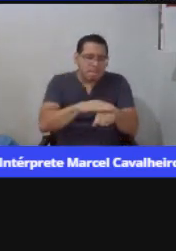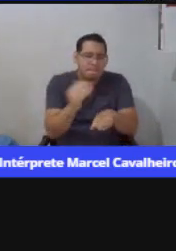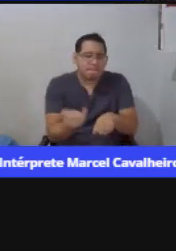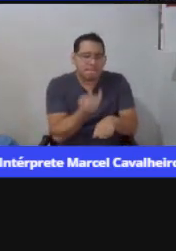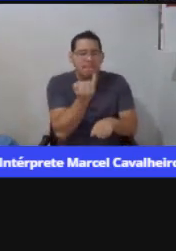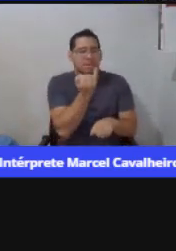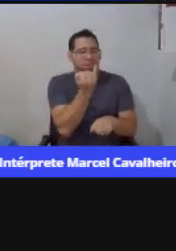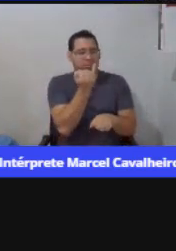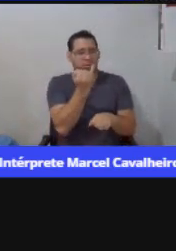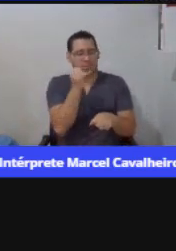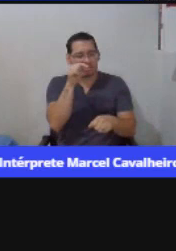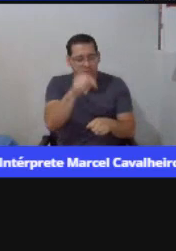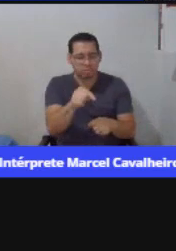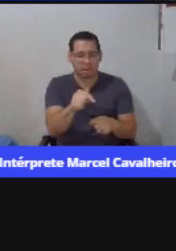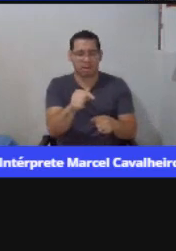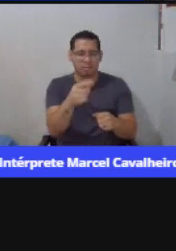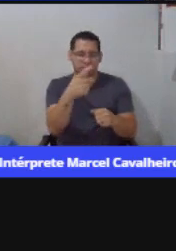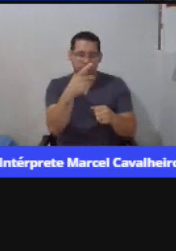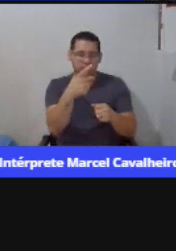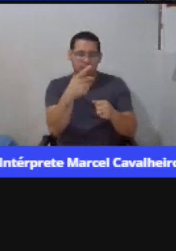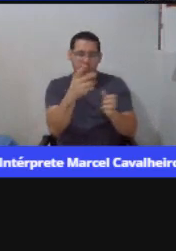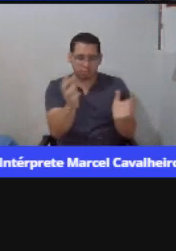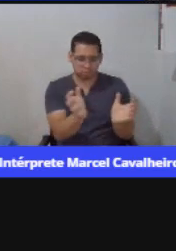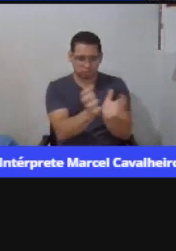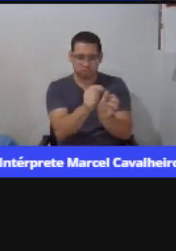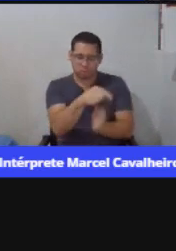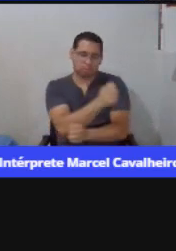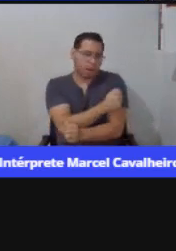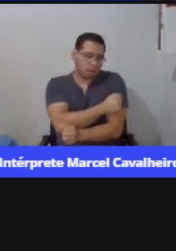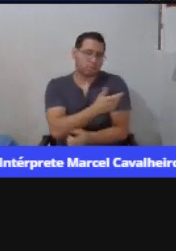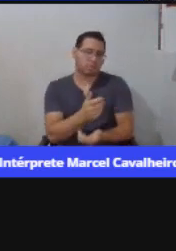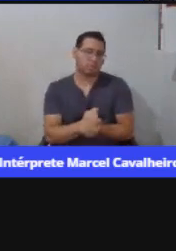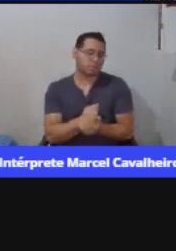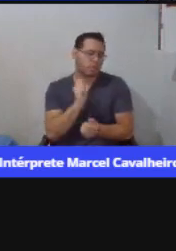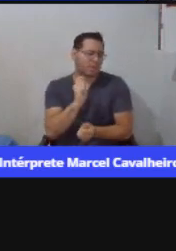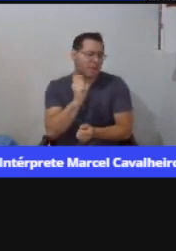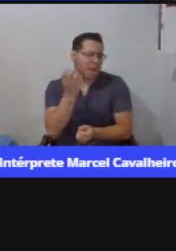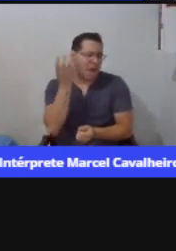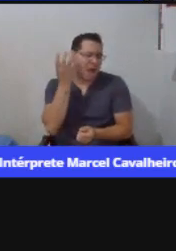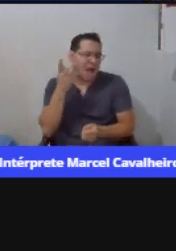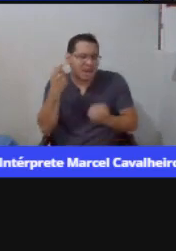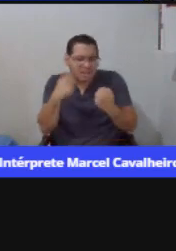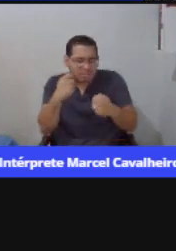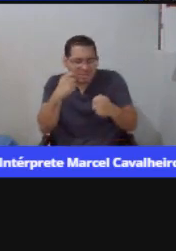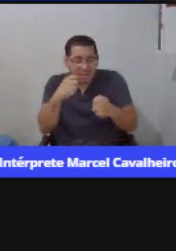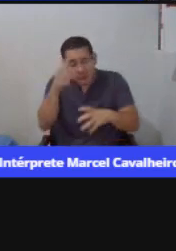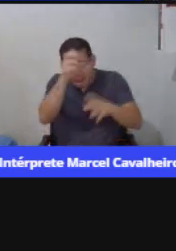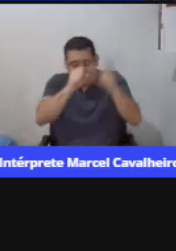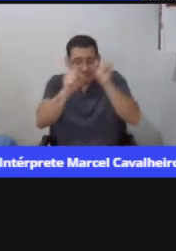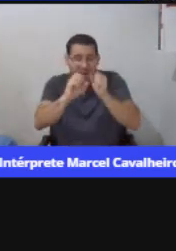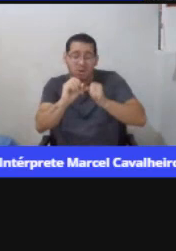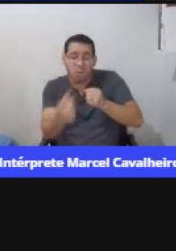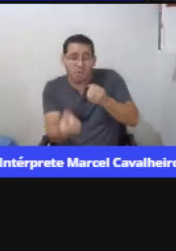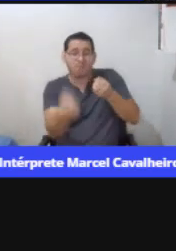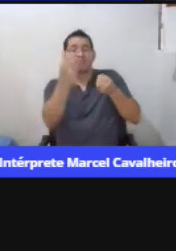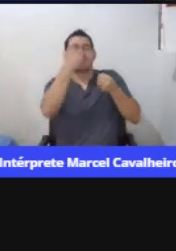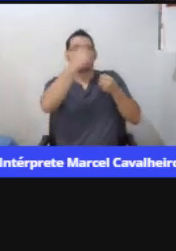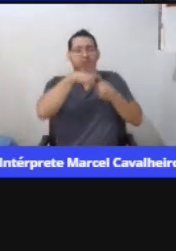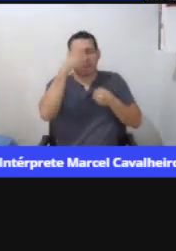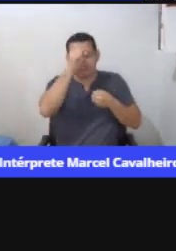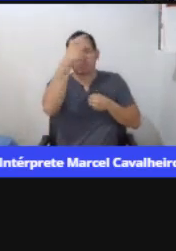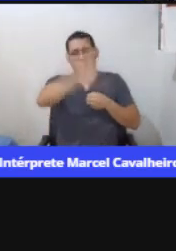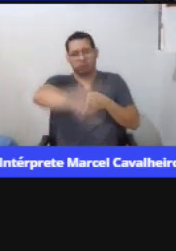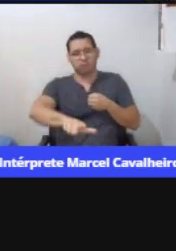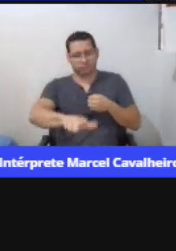inerentes, importantes nesse momento? O que a criança precisa consolidar ou precisa retomar? Então, essa é a nossa